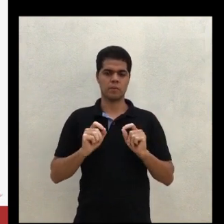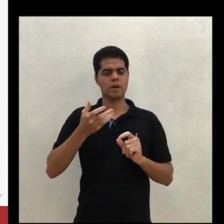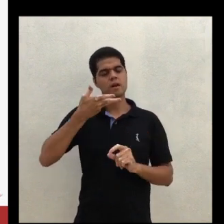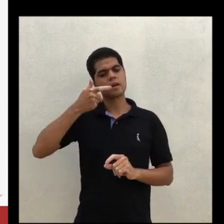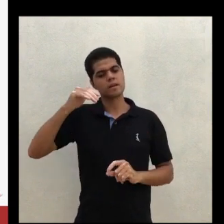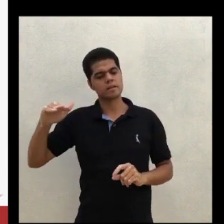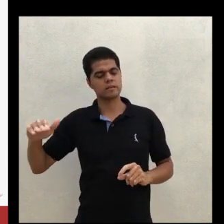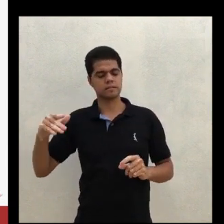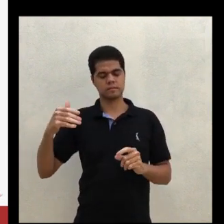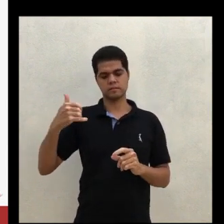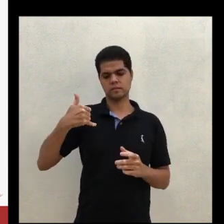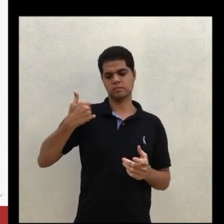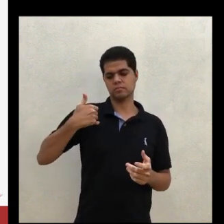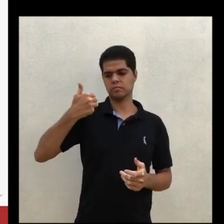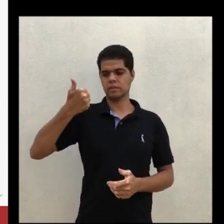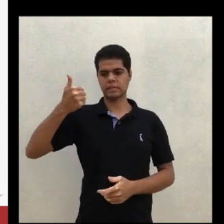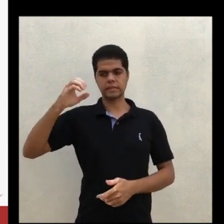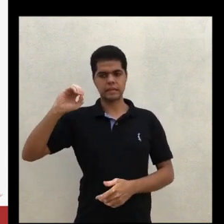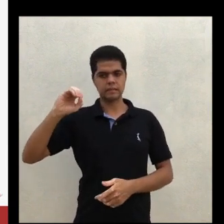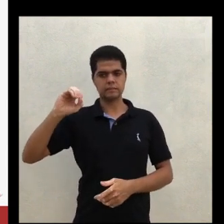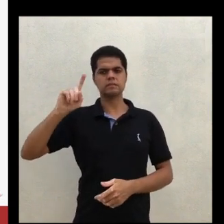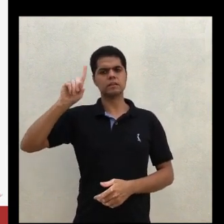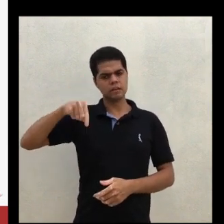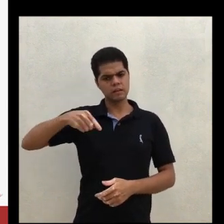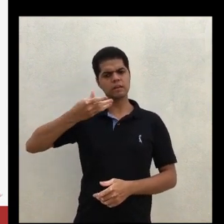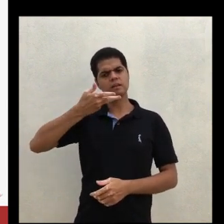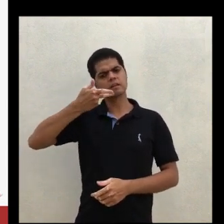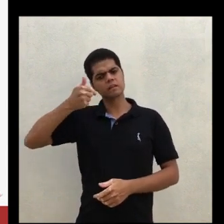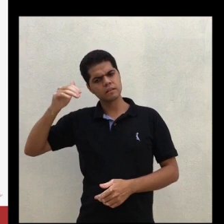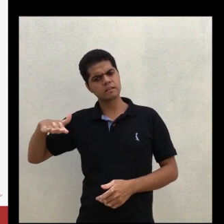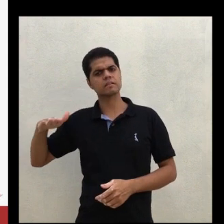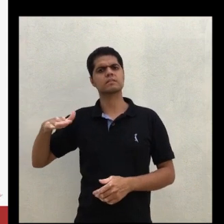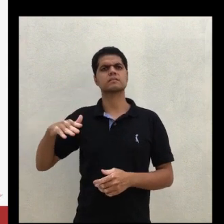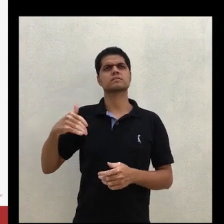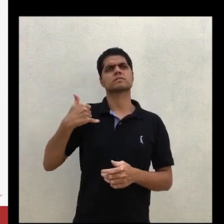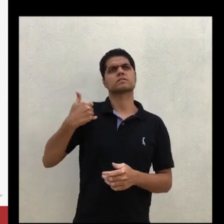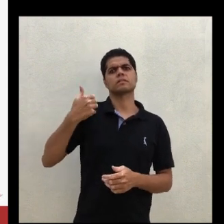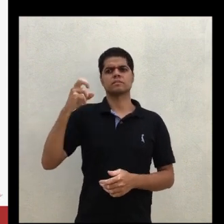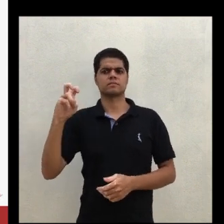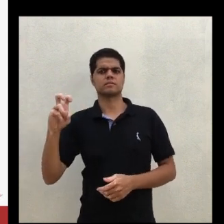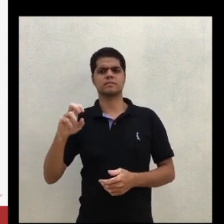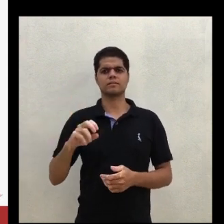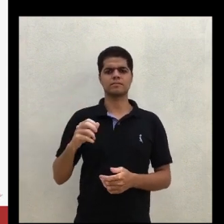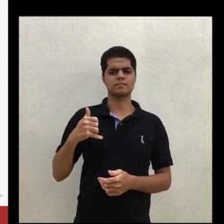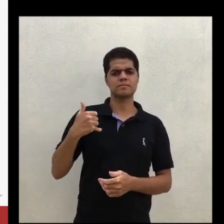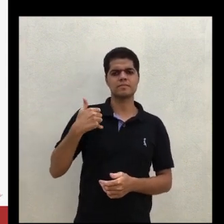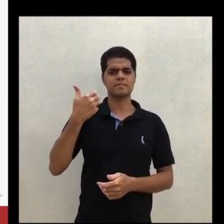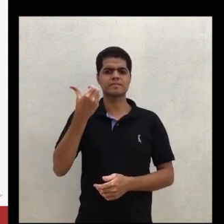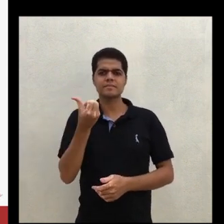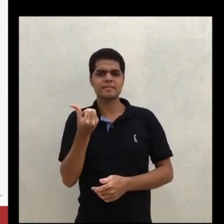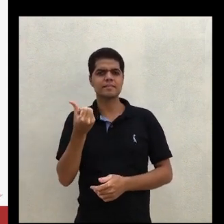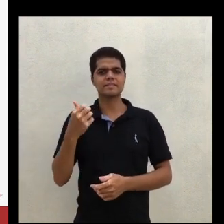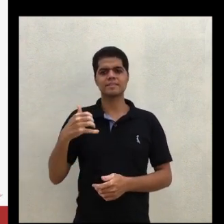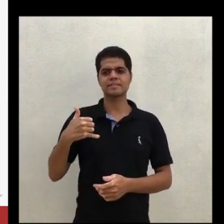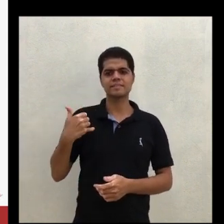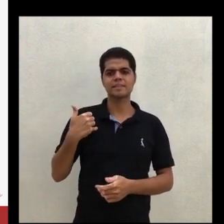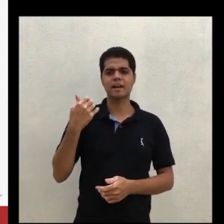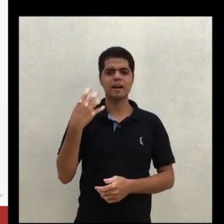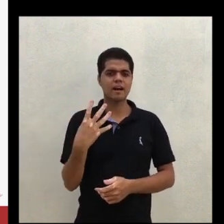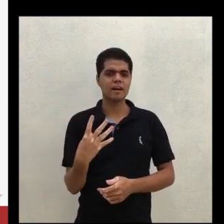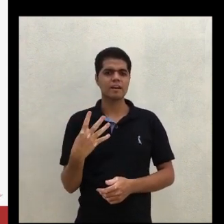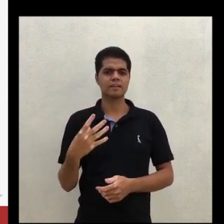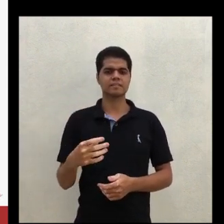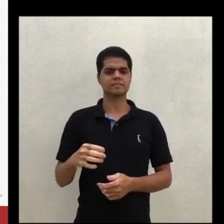6, aos 5, aos 4 anos de idade, mas quando ela chega aqui por volta de 10, até os 12, ela vai